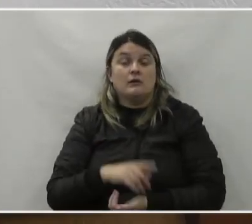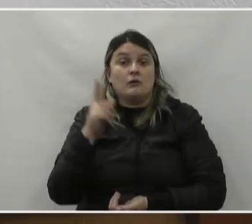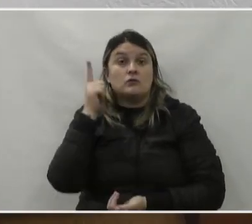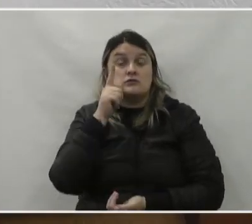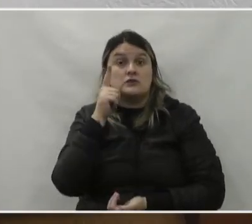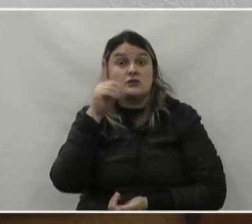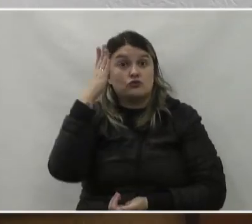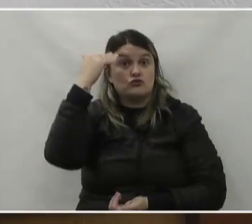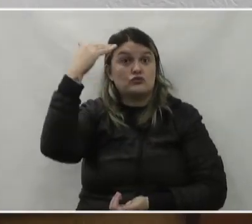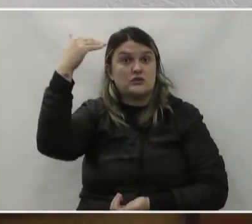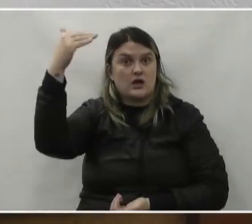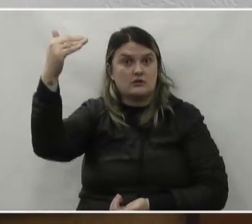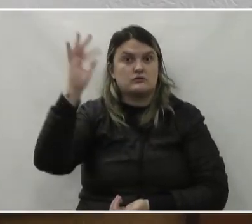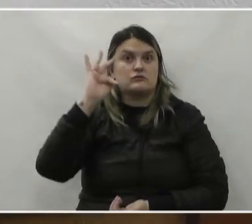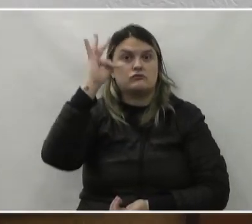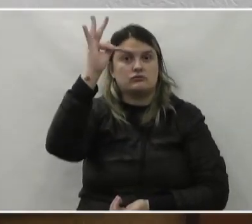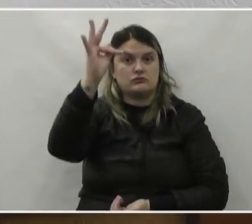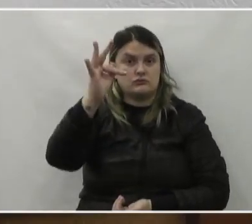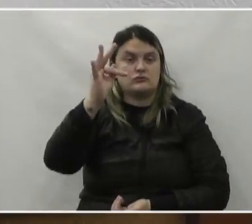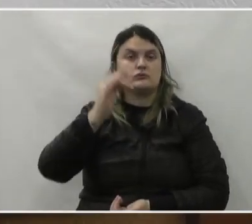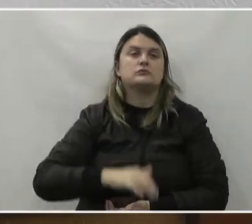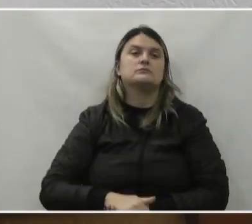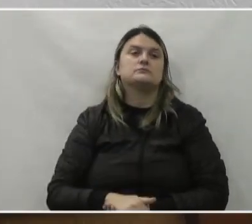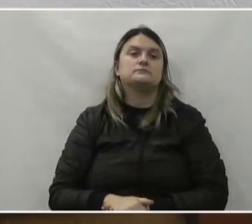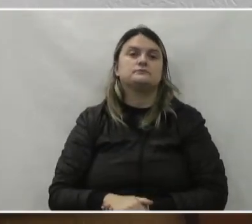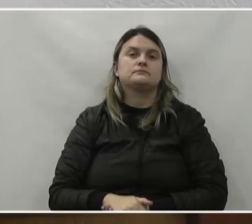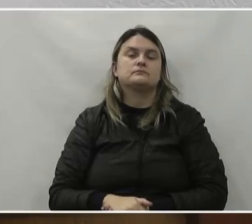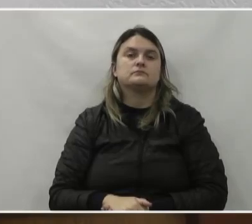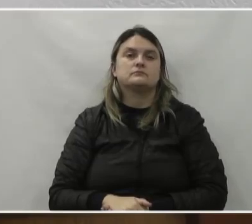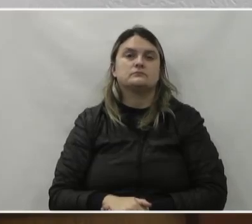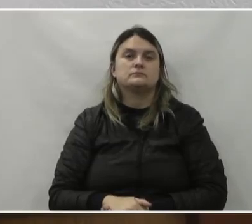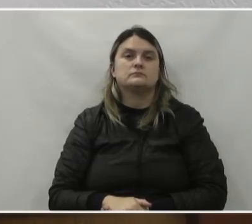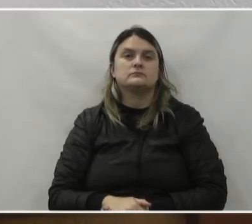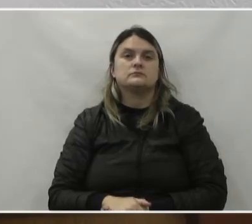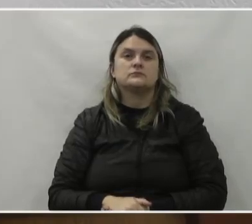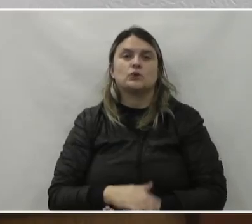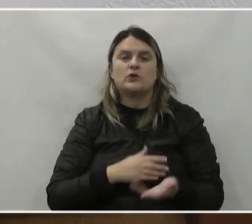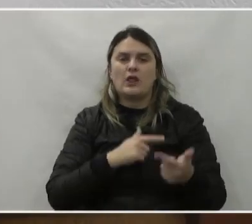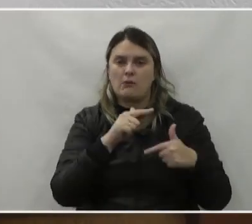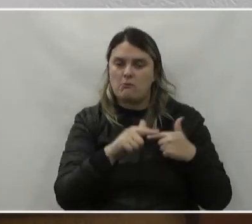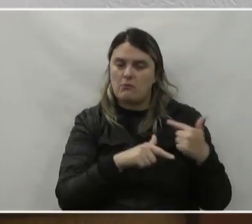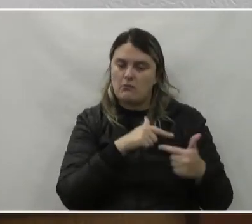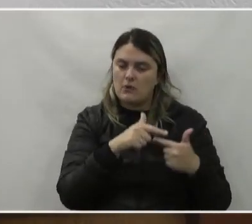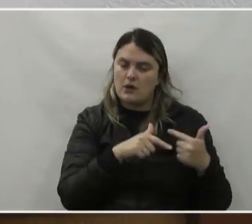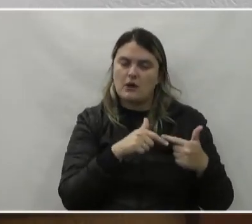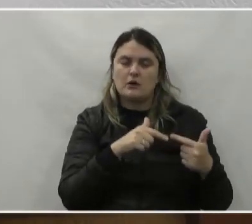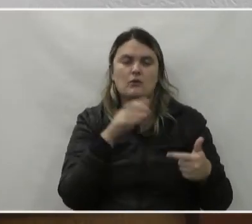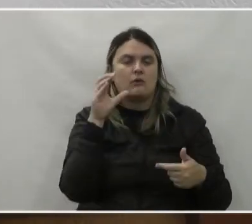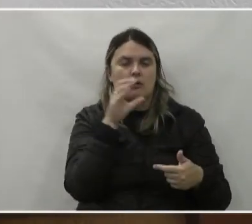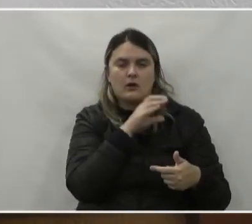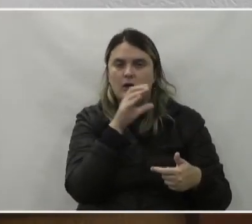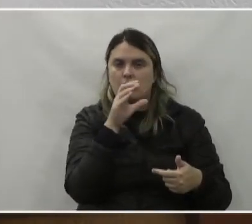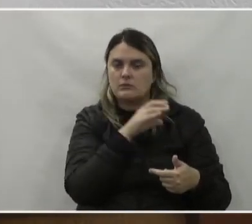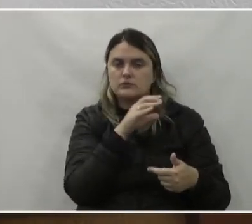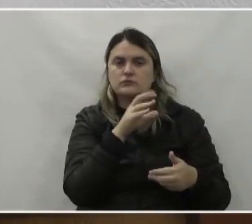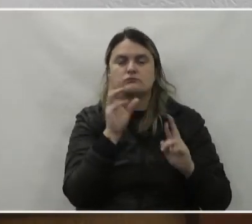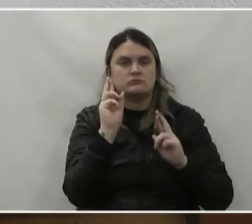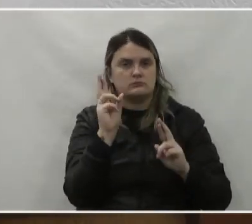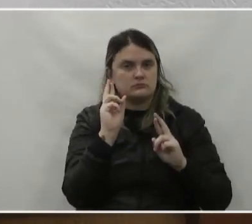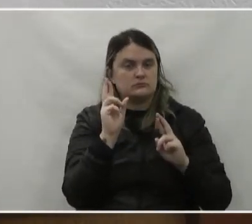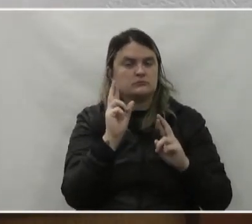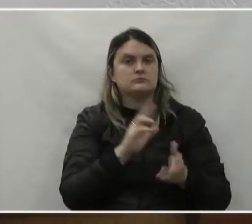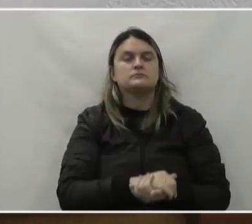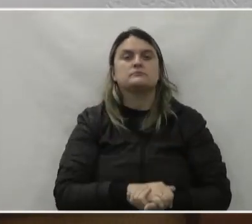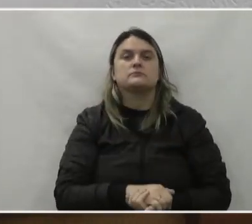né, na concretização agora do contrato, na ordem de serviço, num serviço rápido, né?